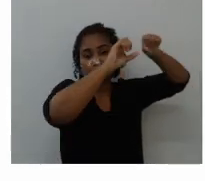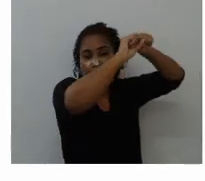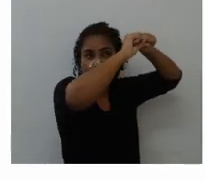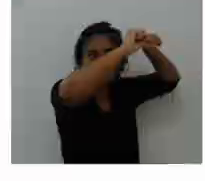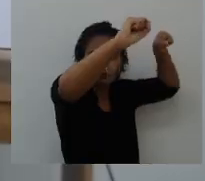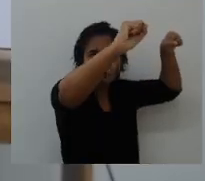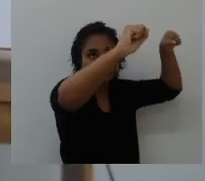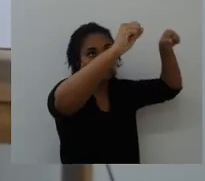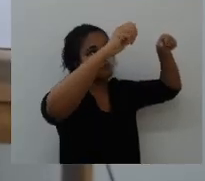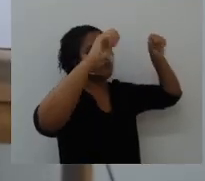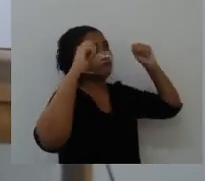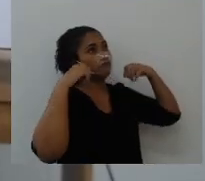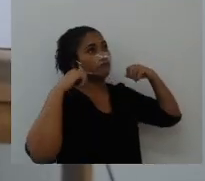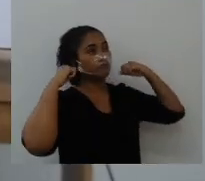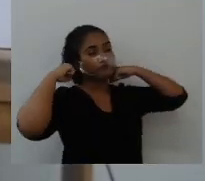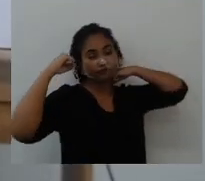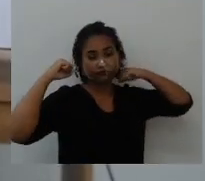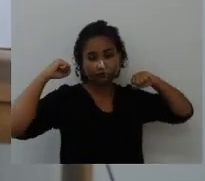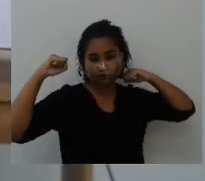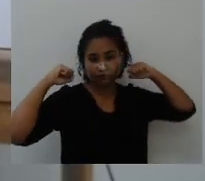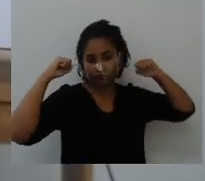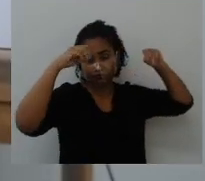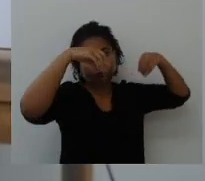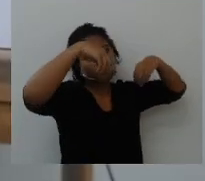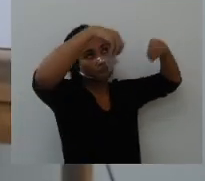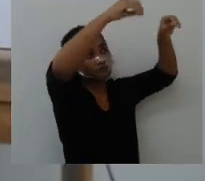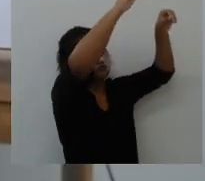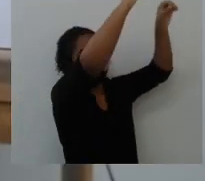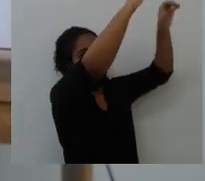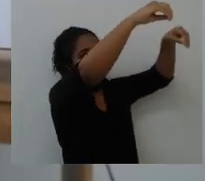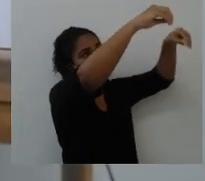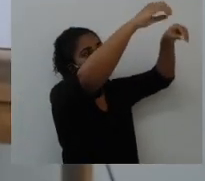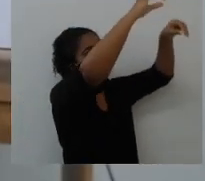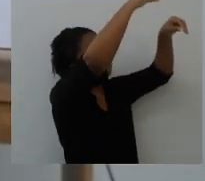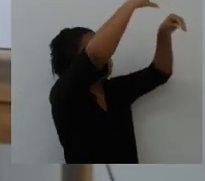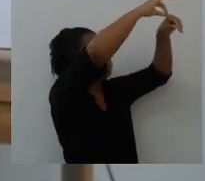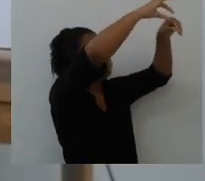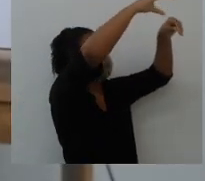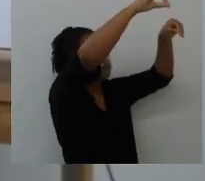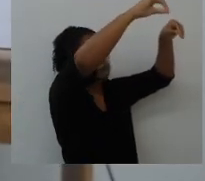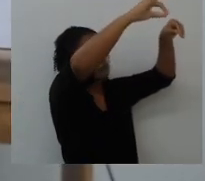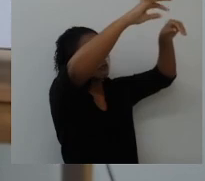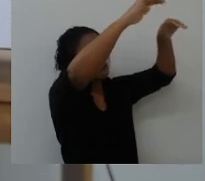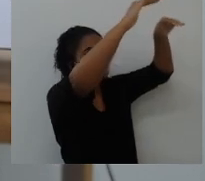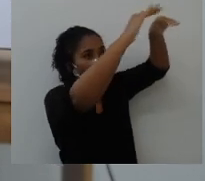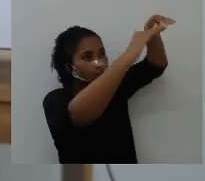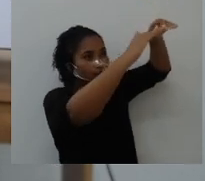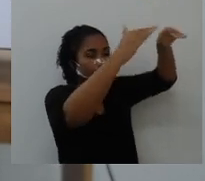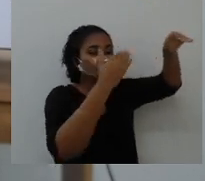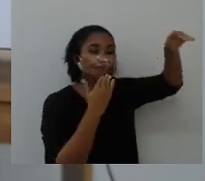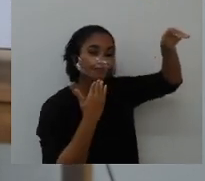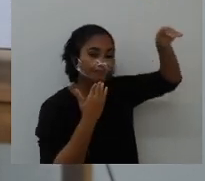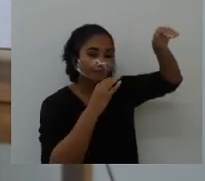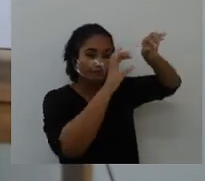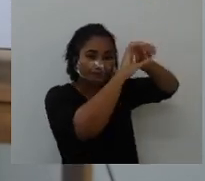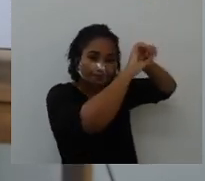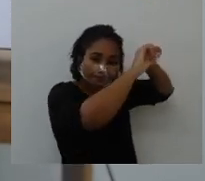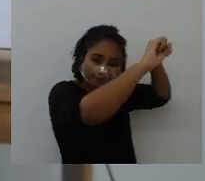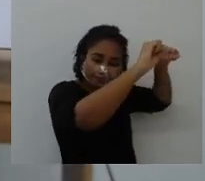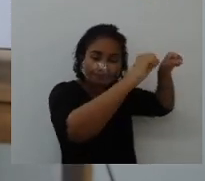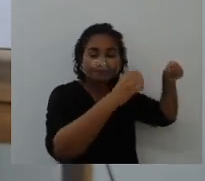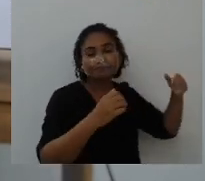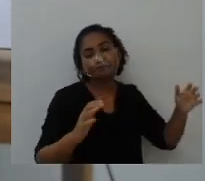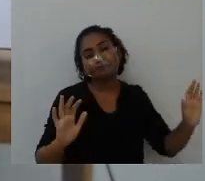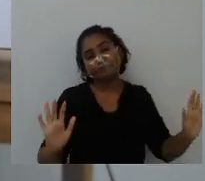vai botar uma toalha, por exemplo. O que é que essa toalha vai fazer? Ela vai inclinar o barbante. Então, isso vai fazer, meu querido que